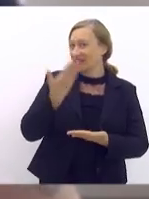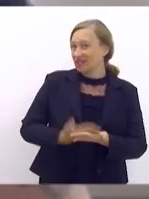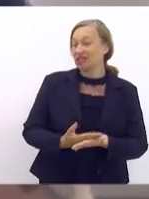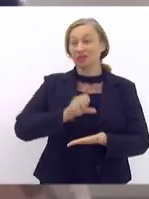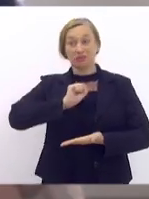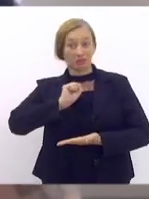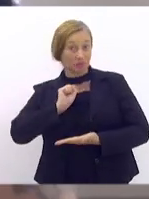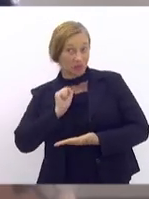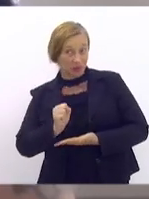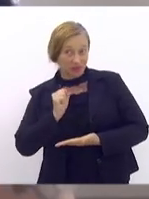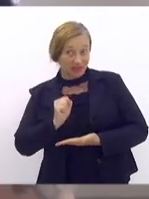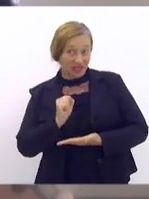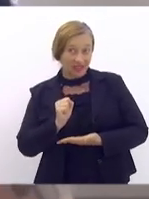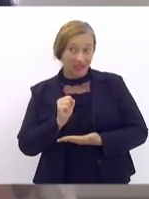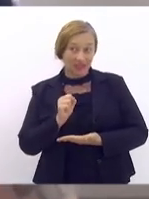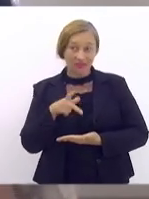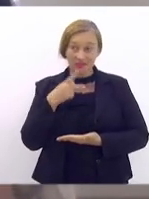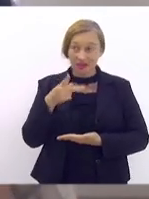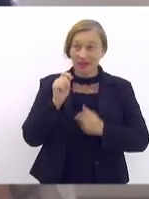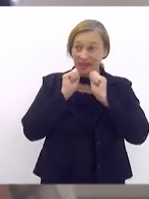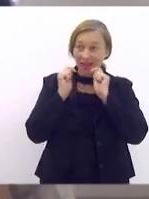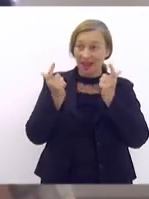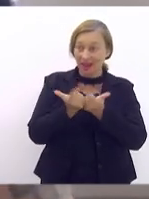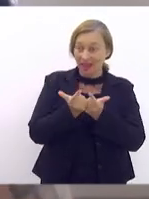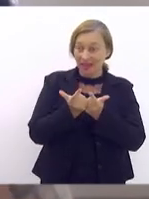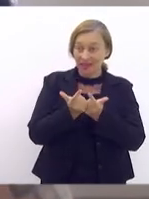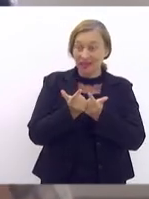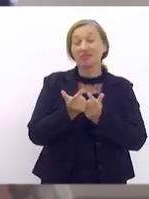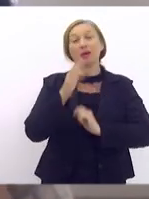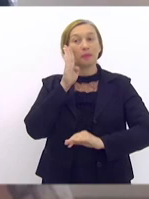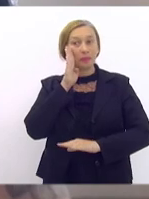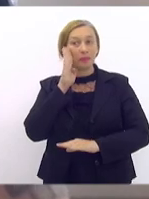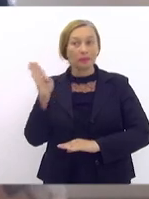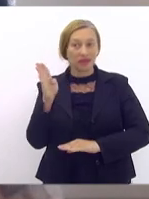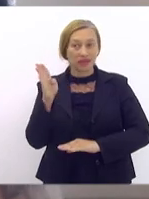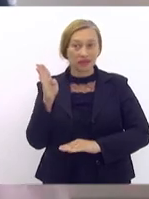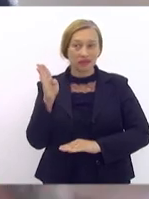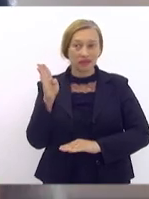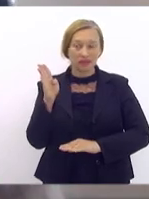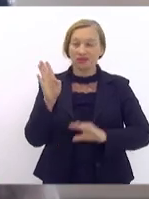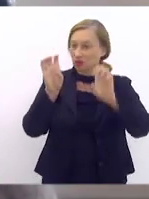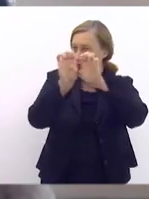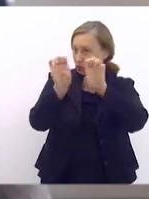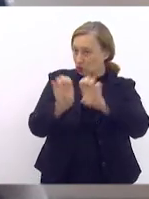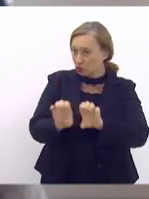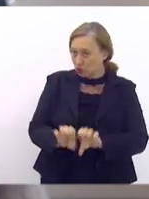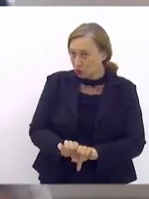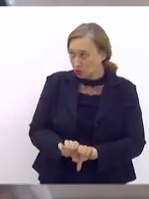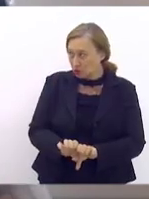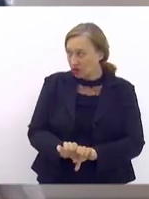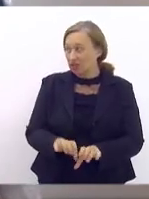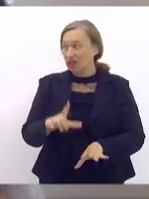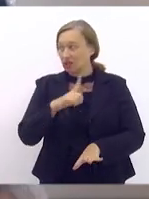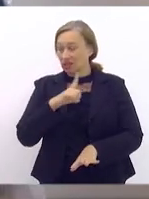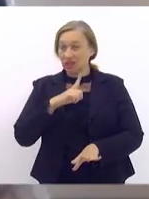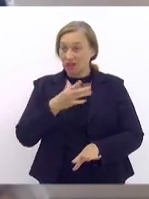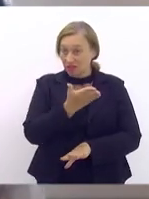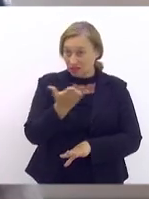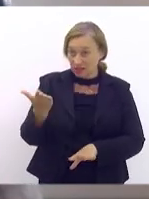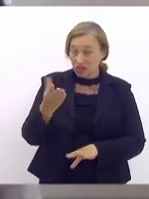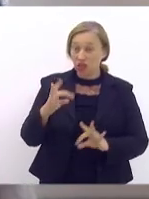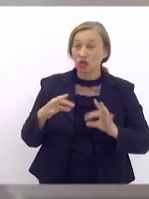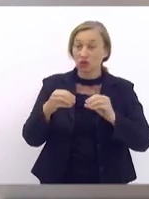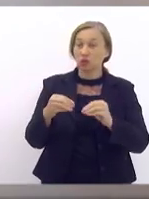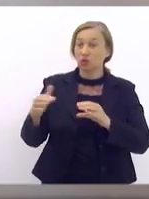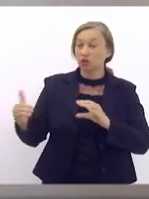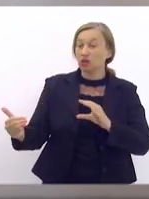pudesse dar no âmbito da Assembleia, principalmente, né, considerando a estrutura que vocês têm aí e tudo que chega para a gente